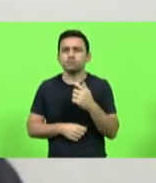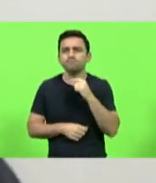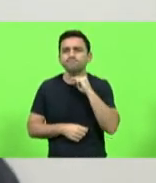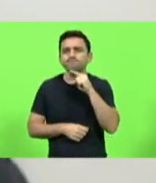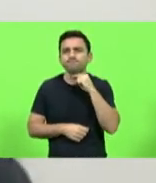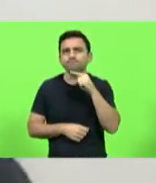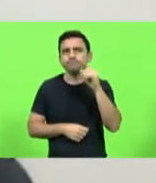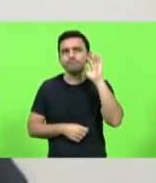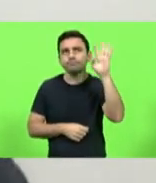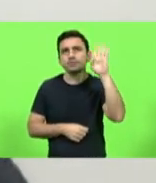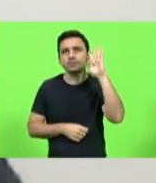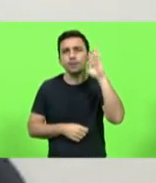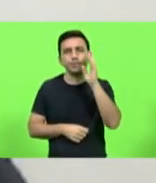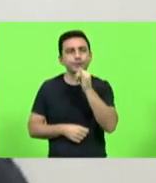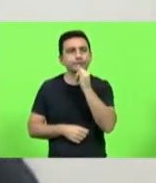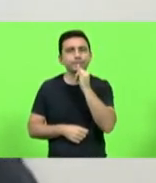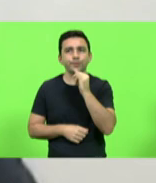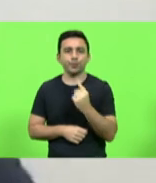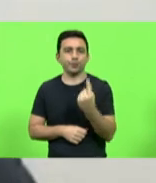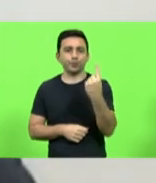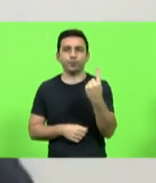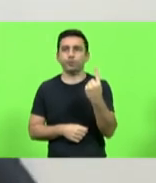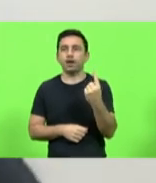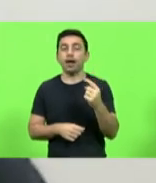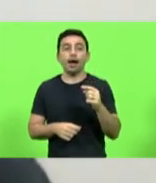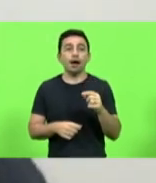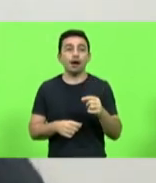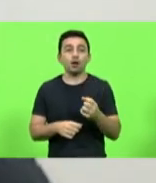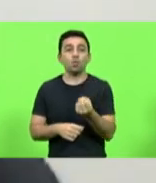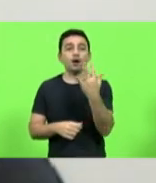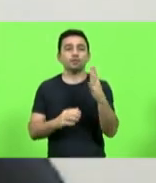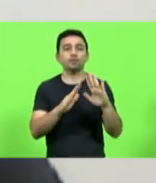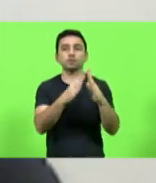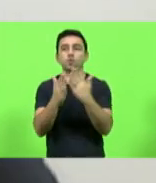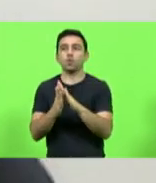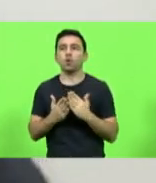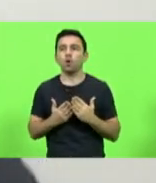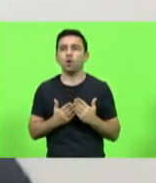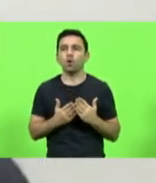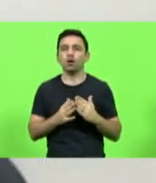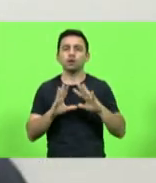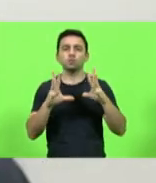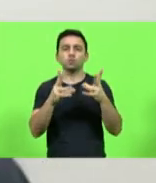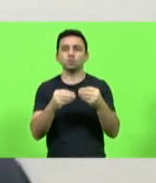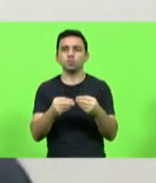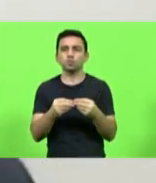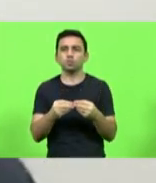de uma forma única, no sentido de a tantas escolas ou a cada